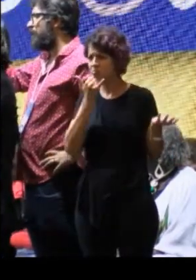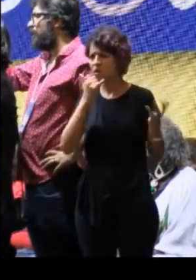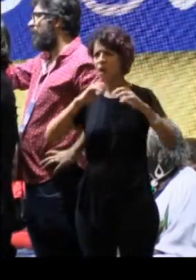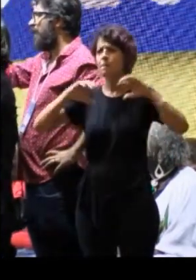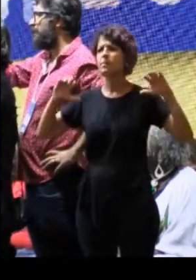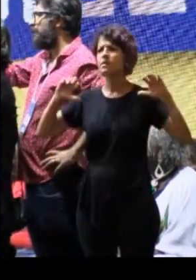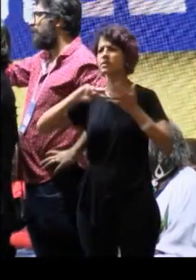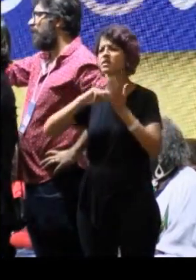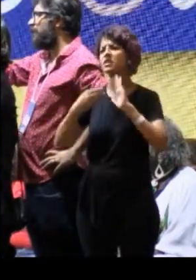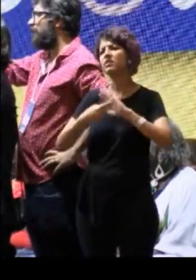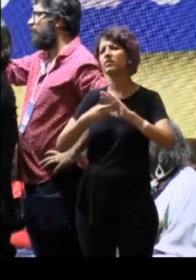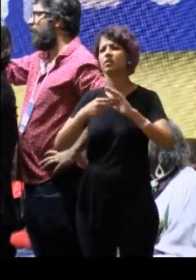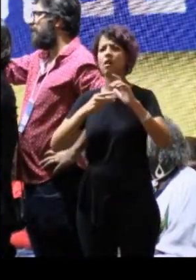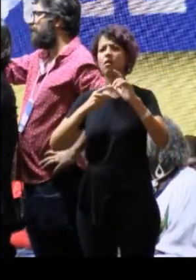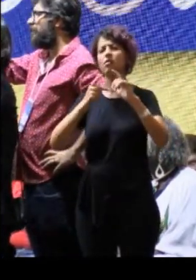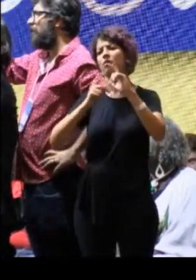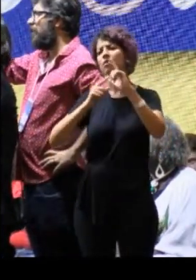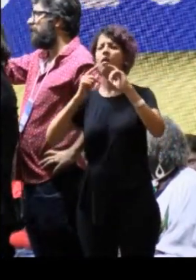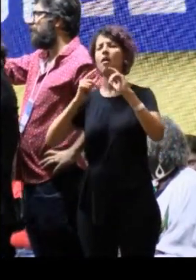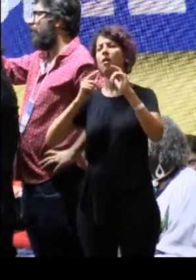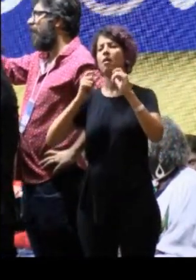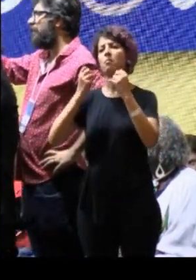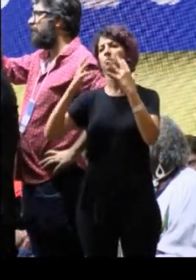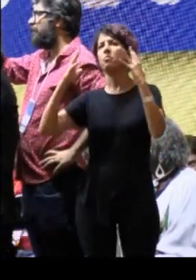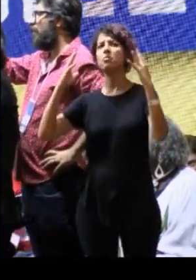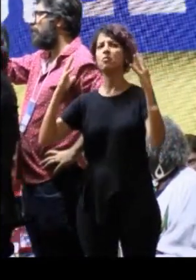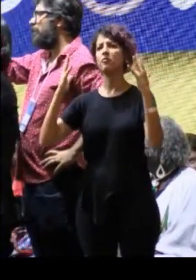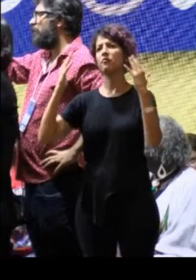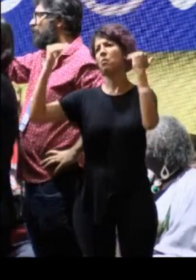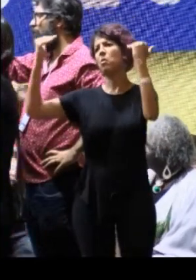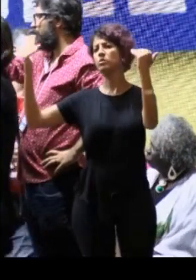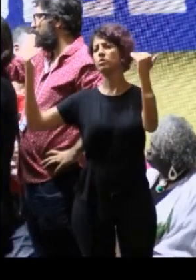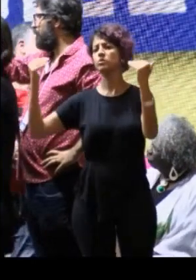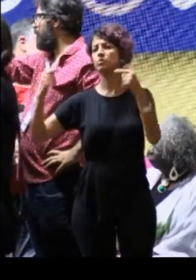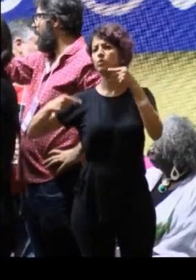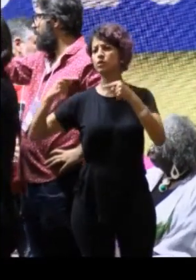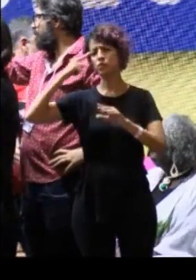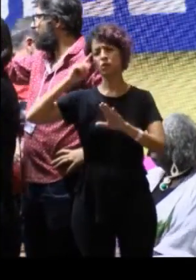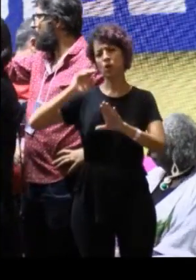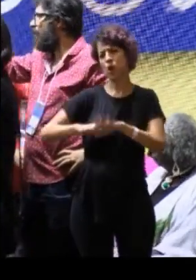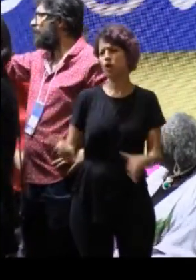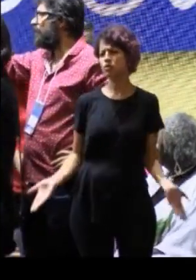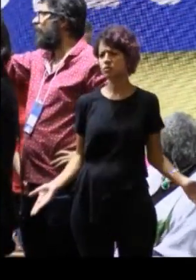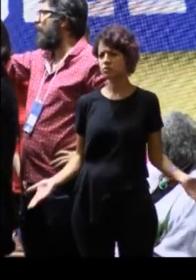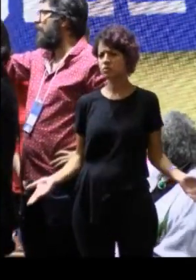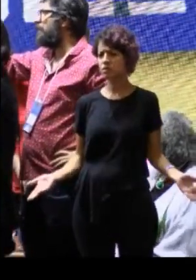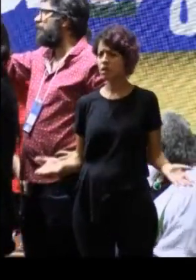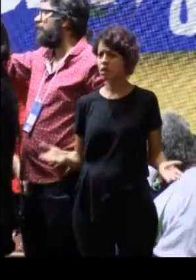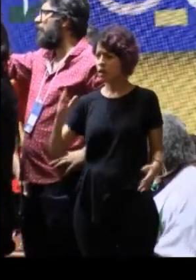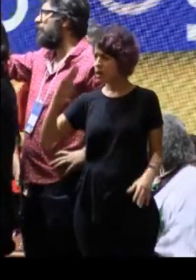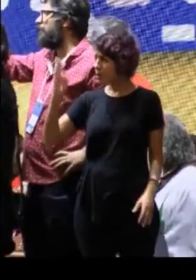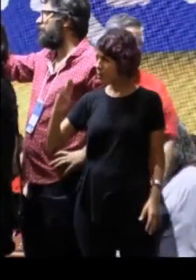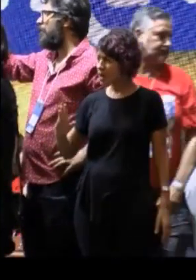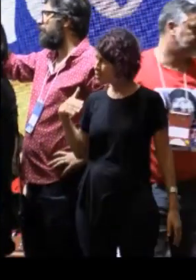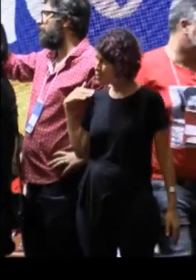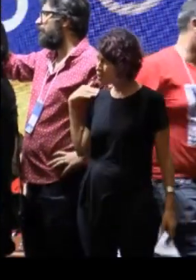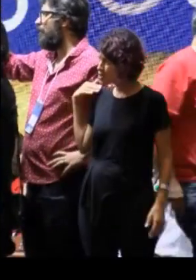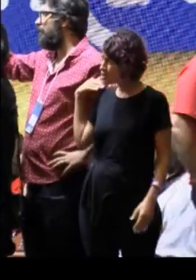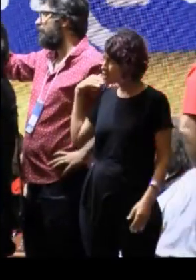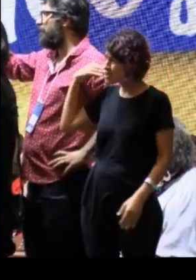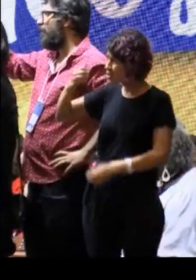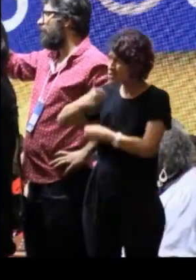fosse sinônimo de extremismo político e ideológico, como se o Brasil já não estivesse há séculos